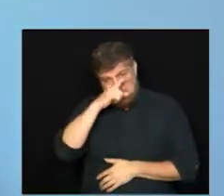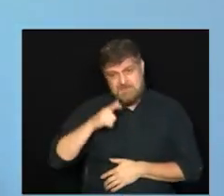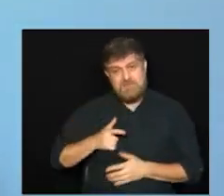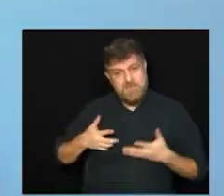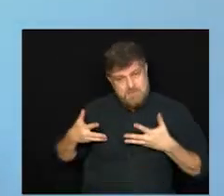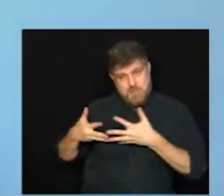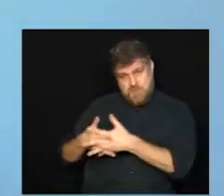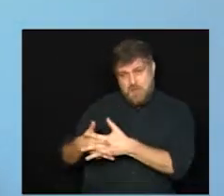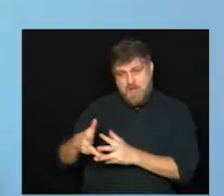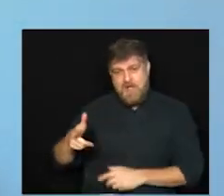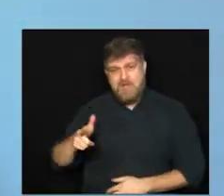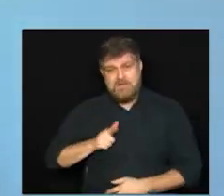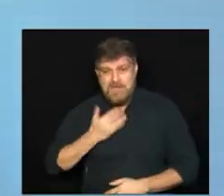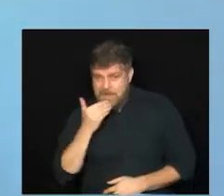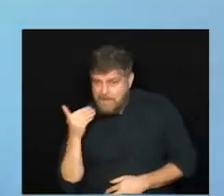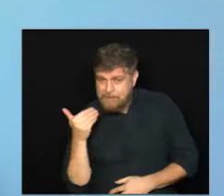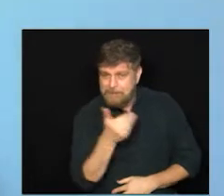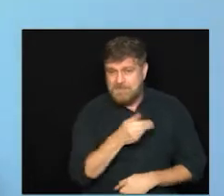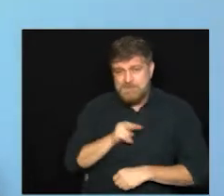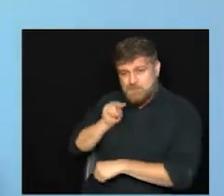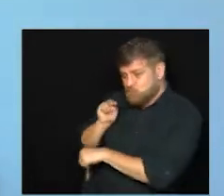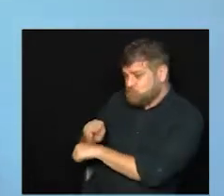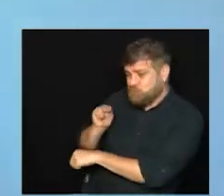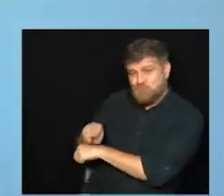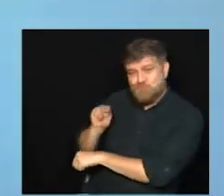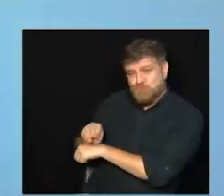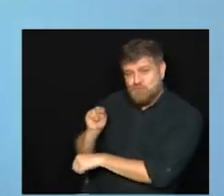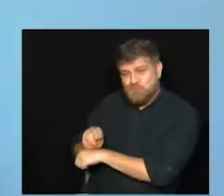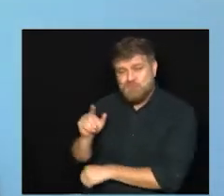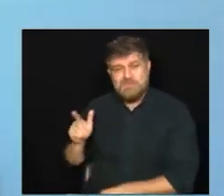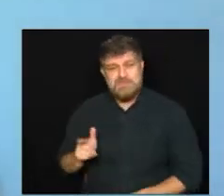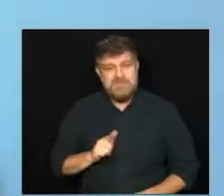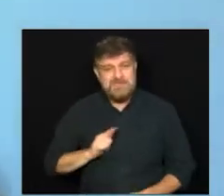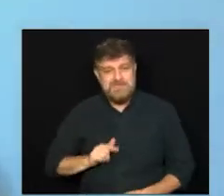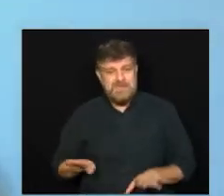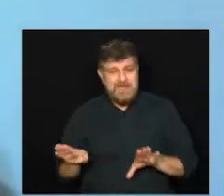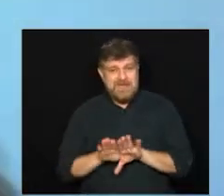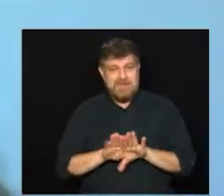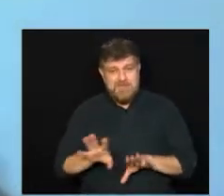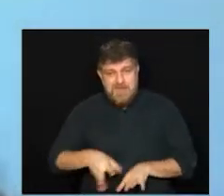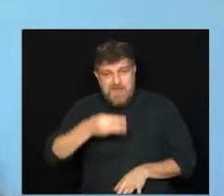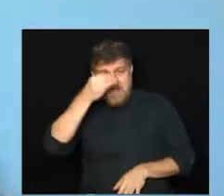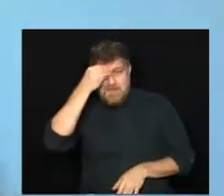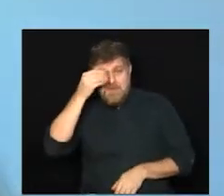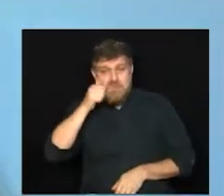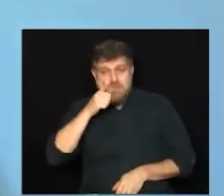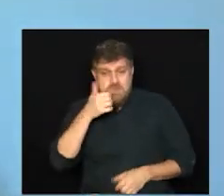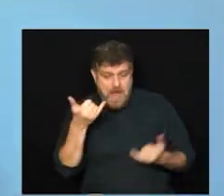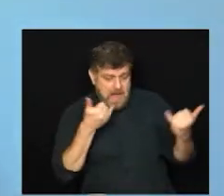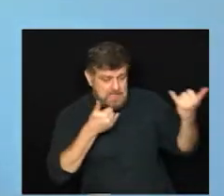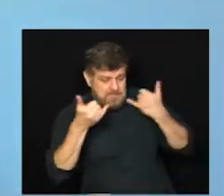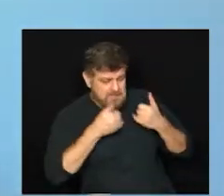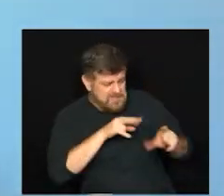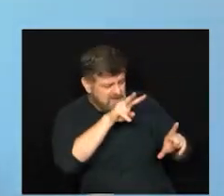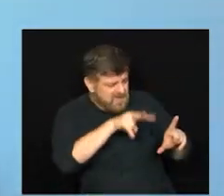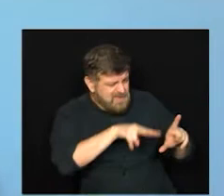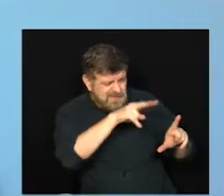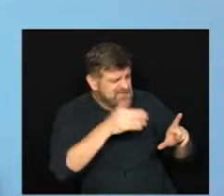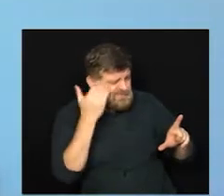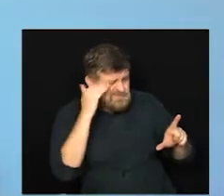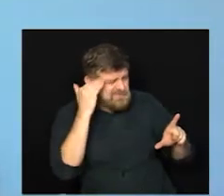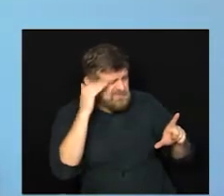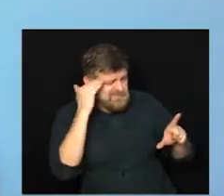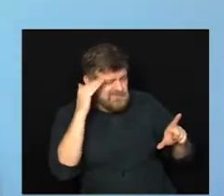complexa de solicitação, né, de medidas protetivas, até no compreendimento das informações que estão ali, as